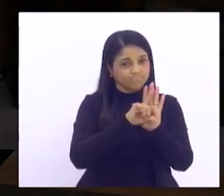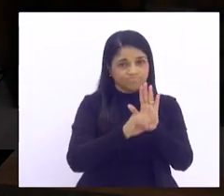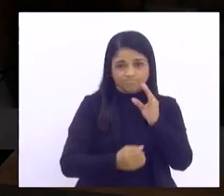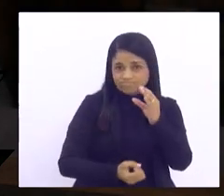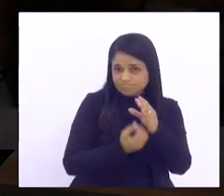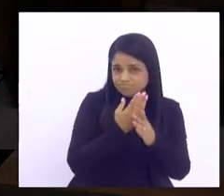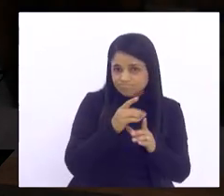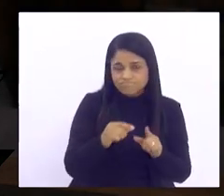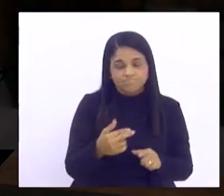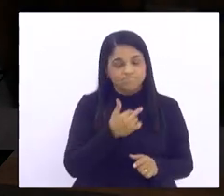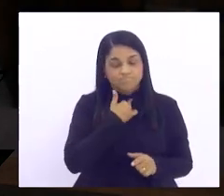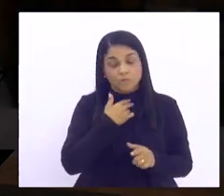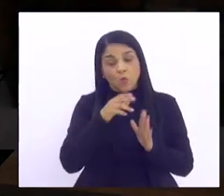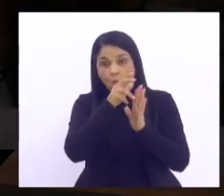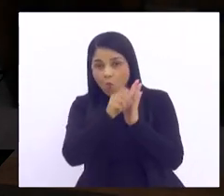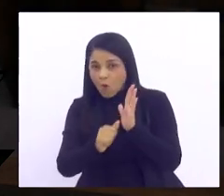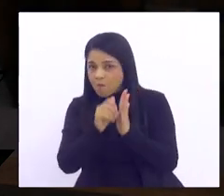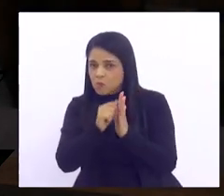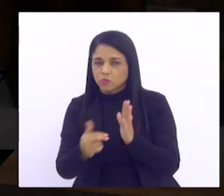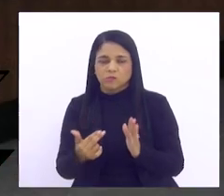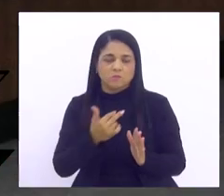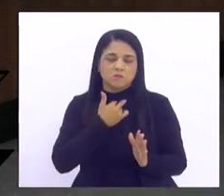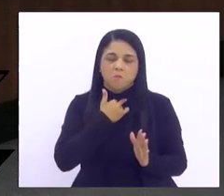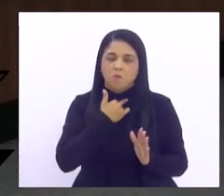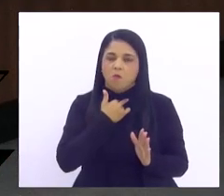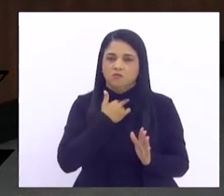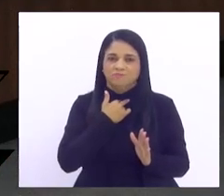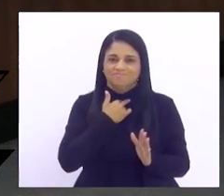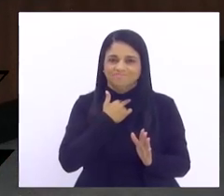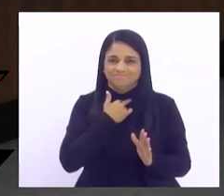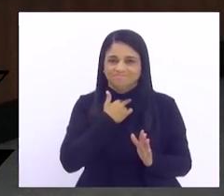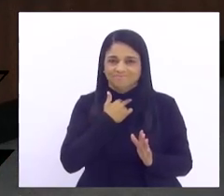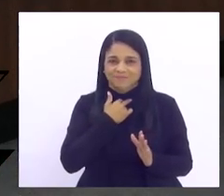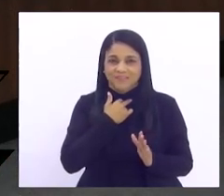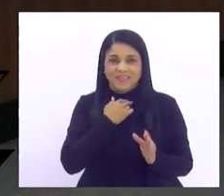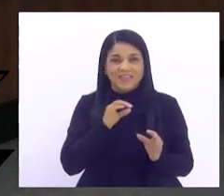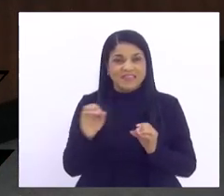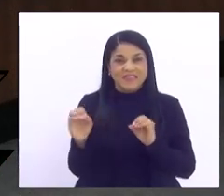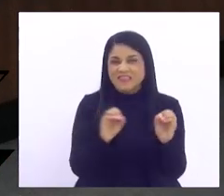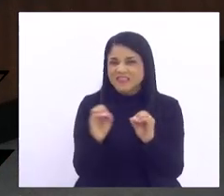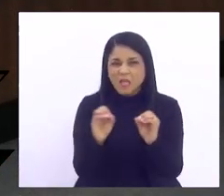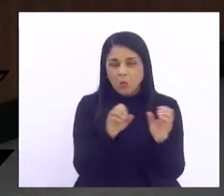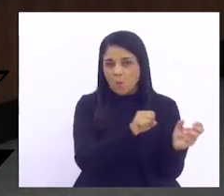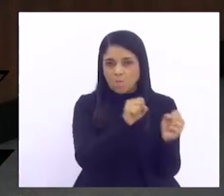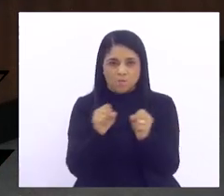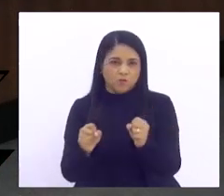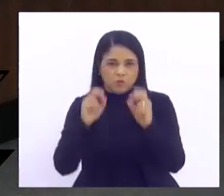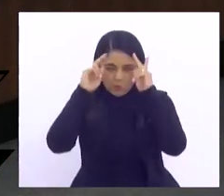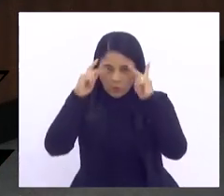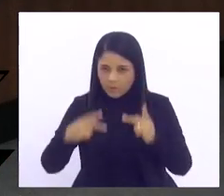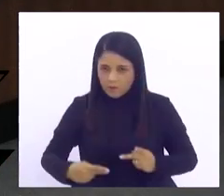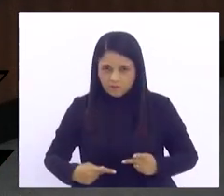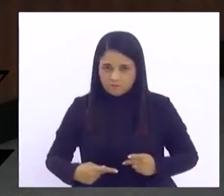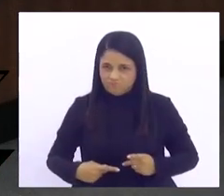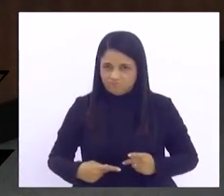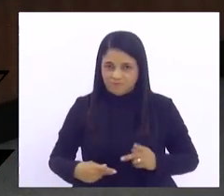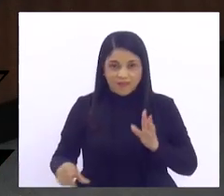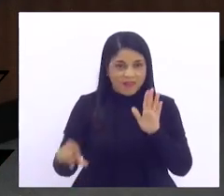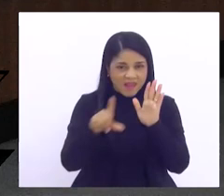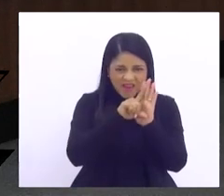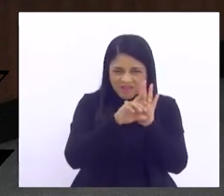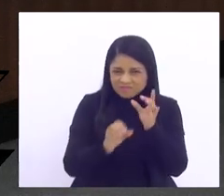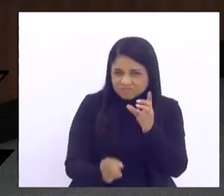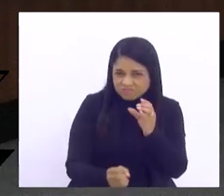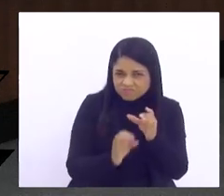positivas, o aborto também não pode ser legalizado por nenhum poder humano. Porque o que as